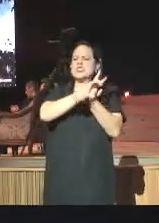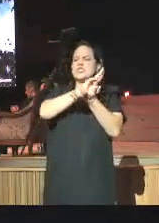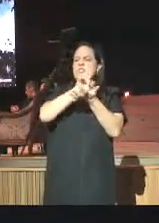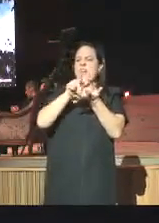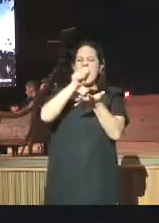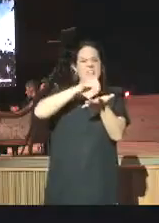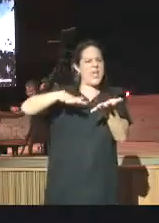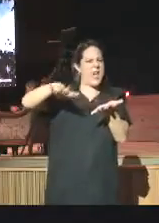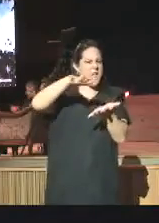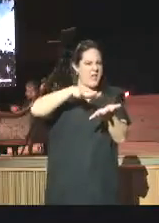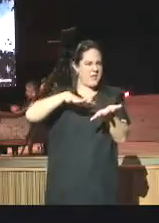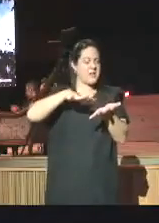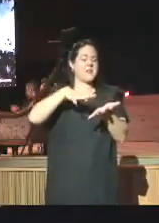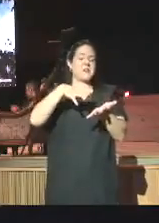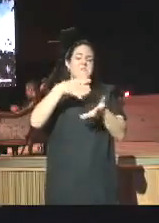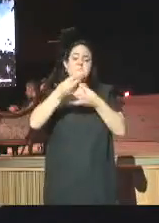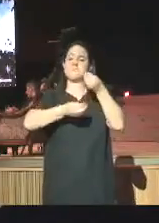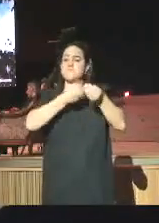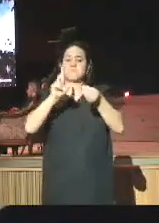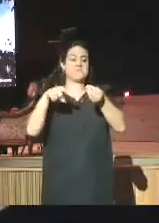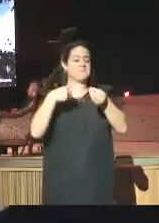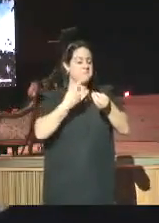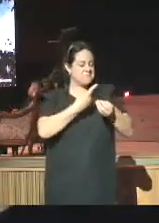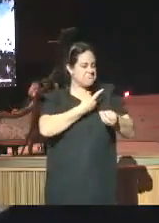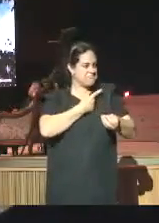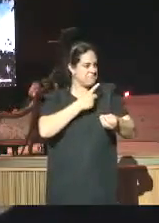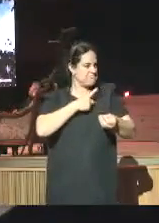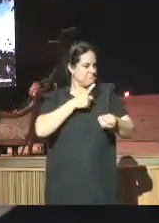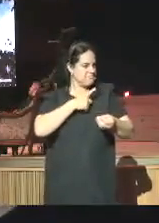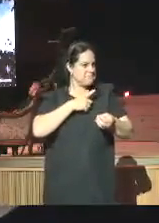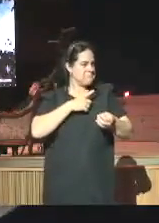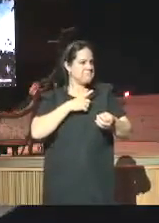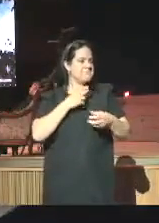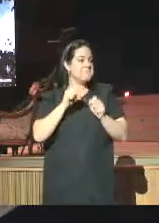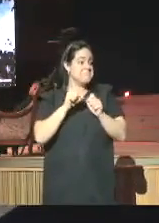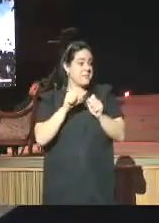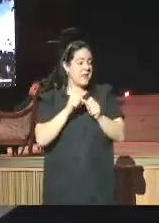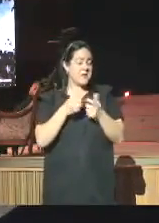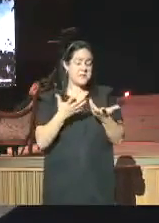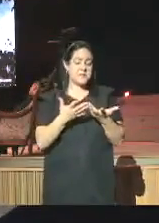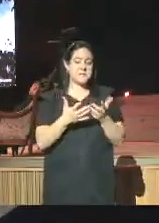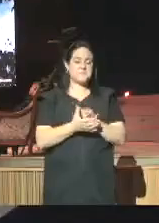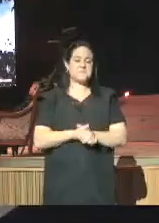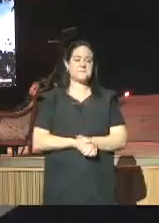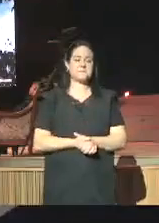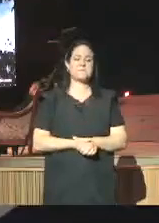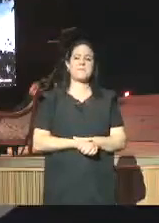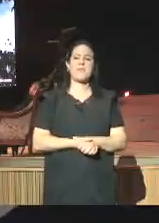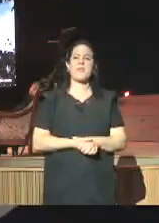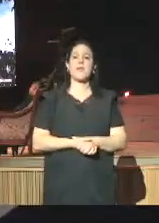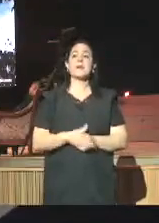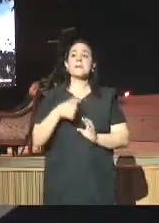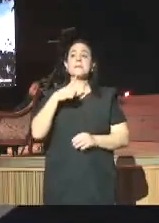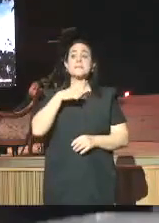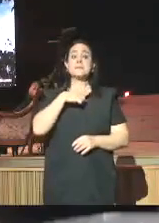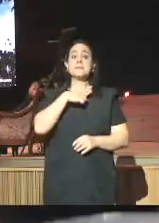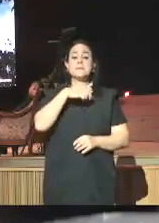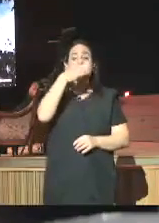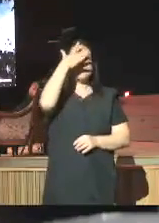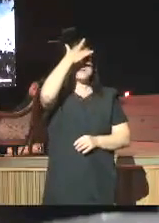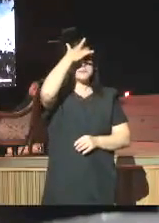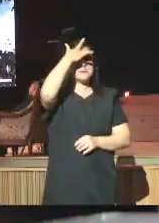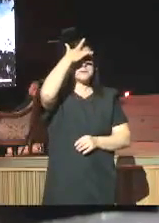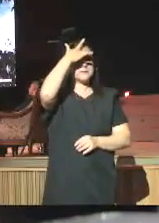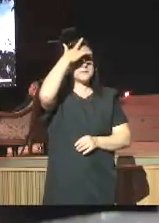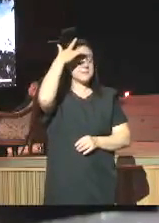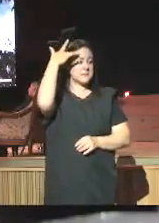diferentes da maneira como nós reagimos não é ao mundo há pessoas que